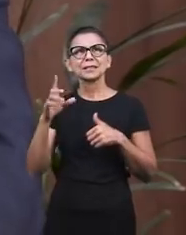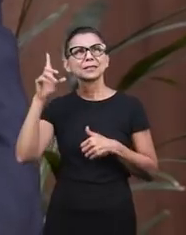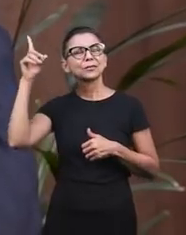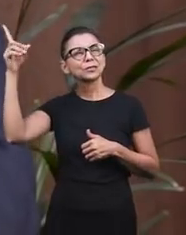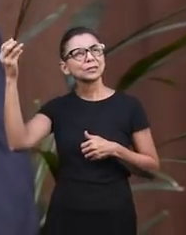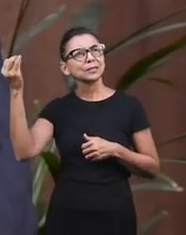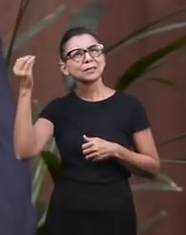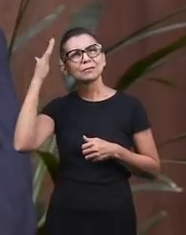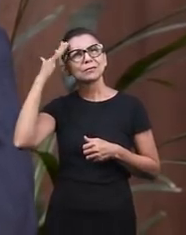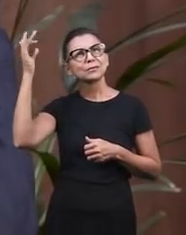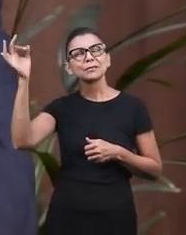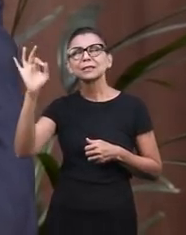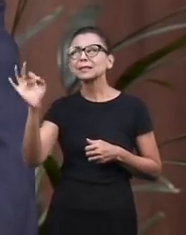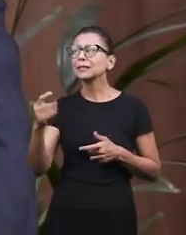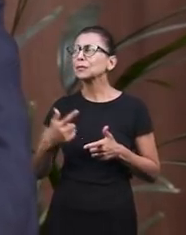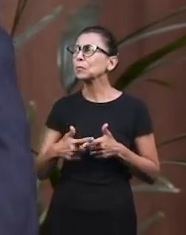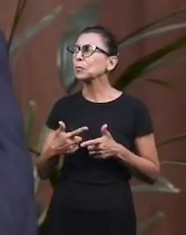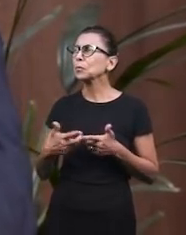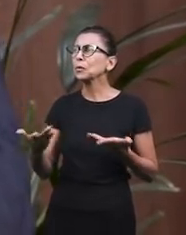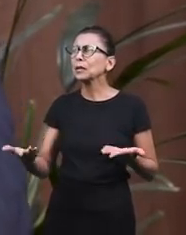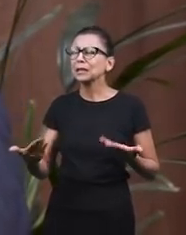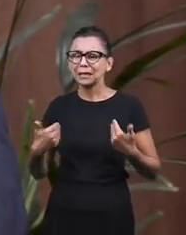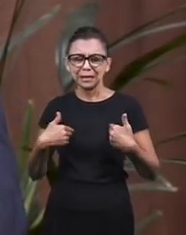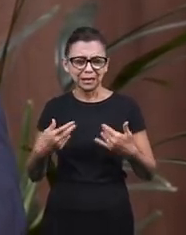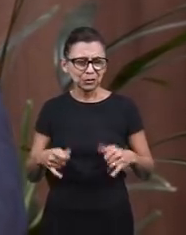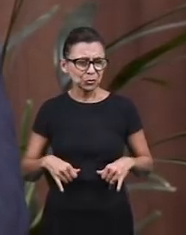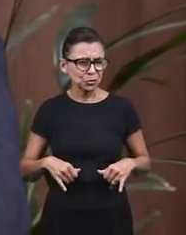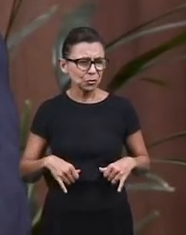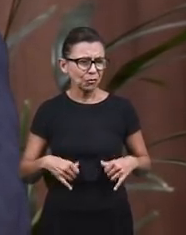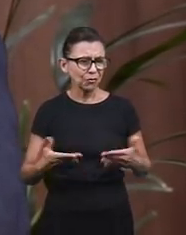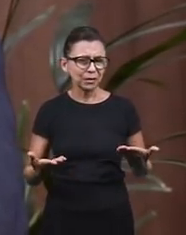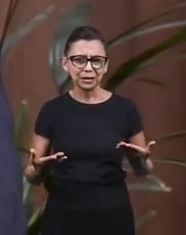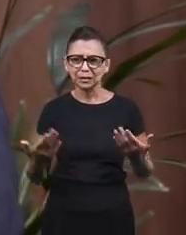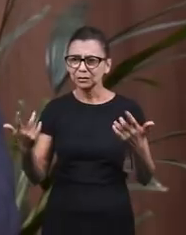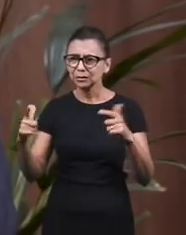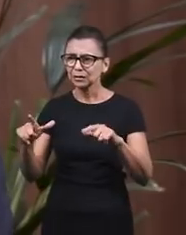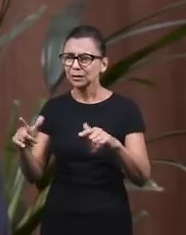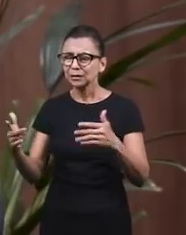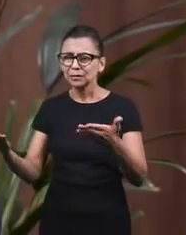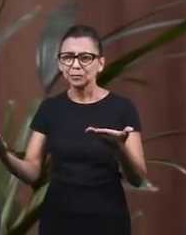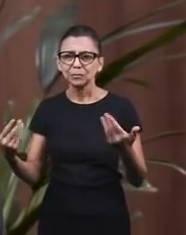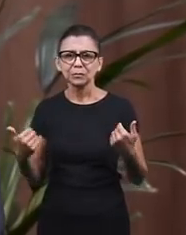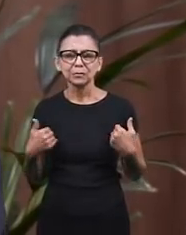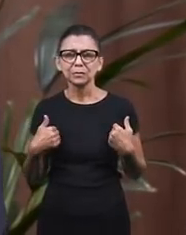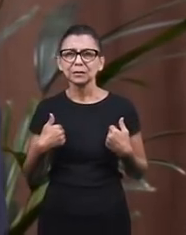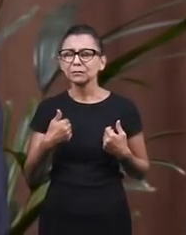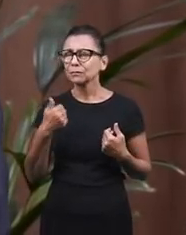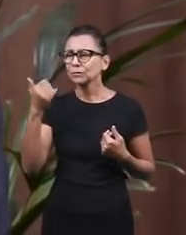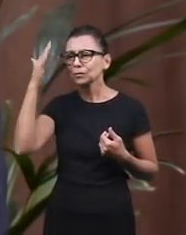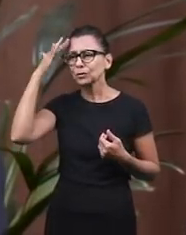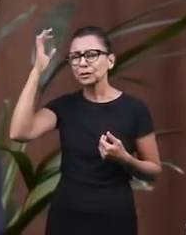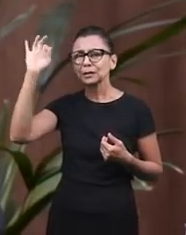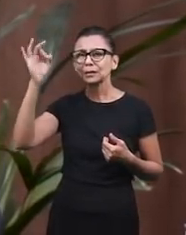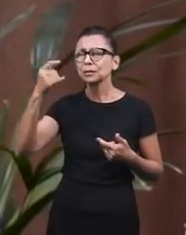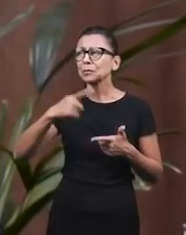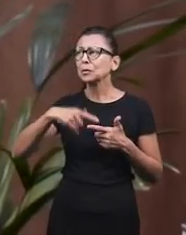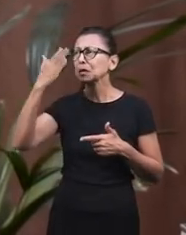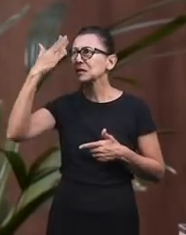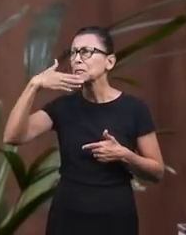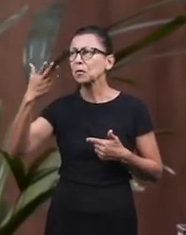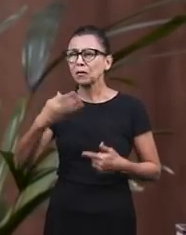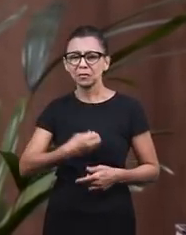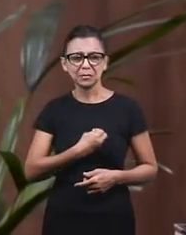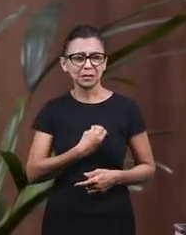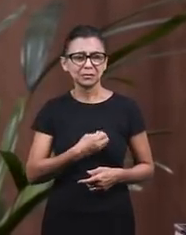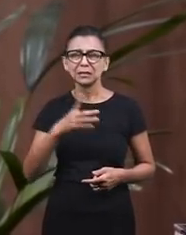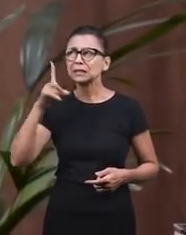nessa direção? Por que ele está permitindo isso na minha vida? Por que ele está me levando para o deserto? Por que ele está permitindo essa prova na minha vida? Mas